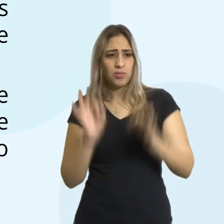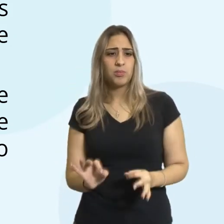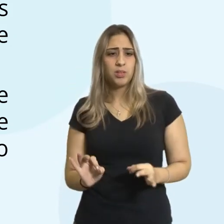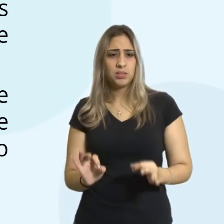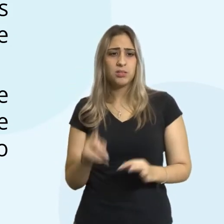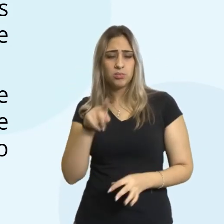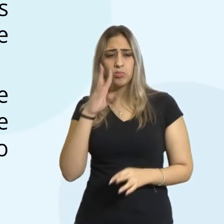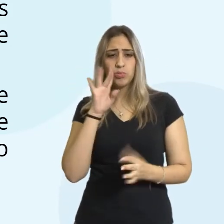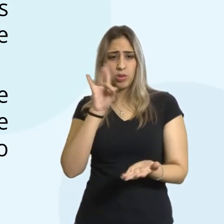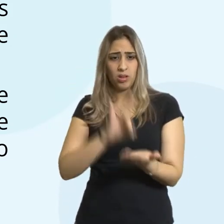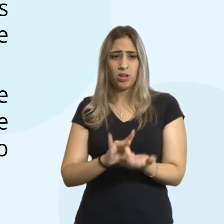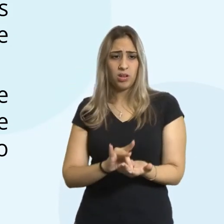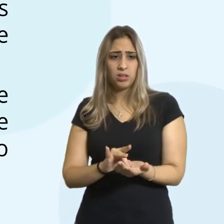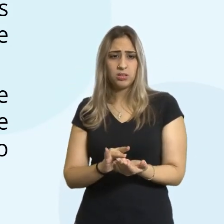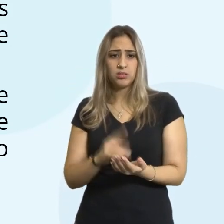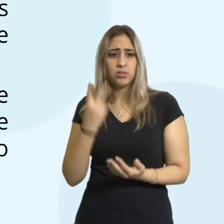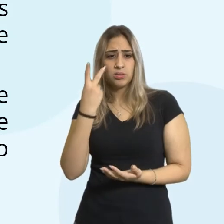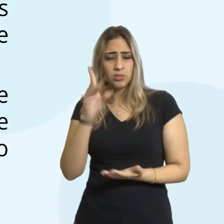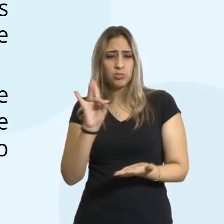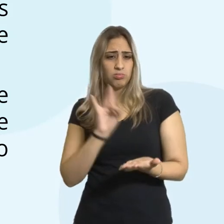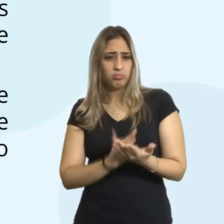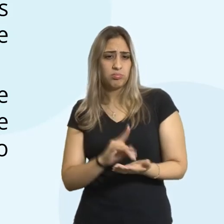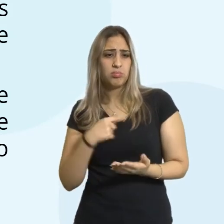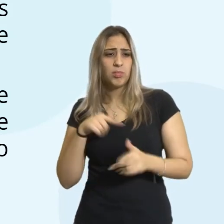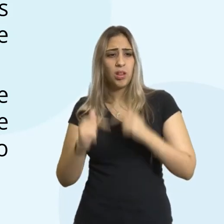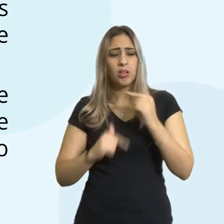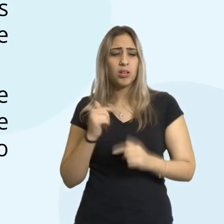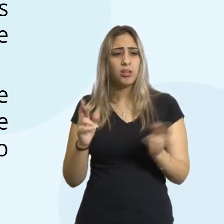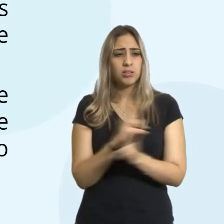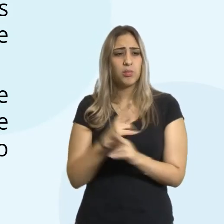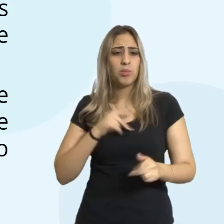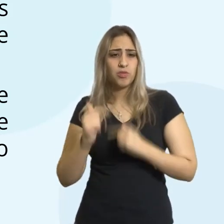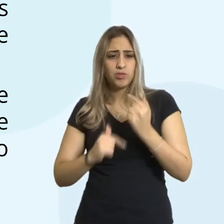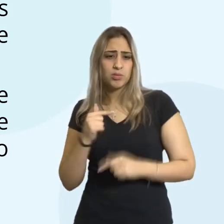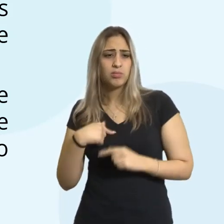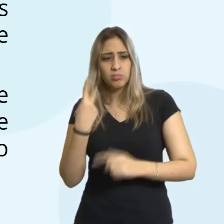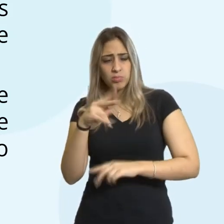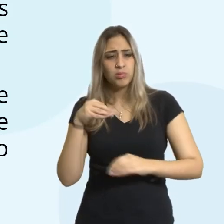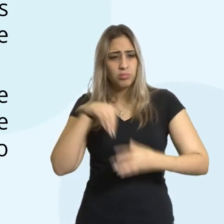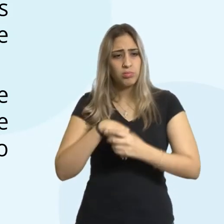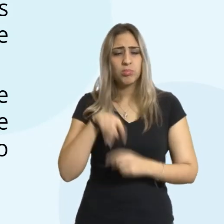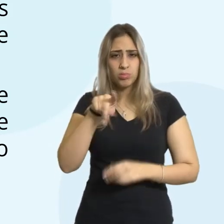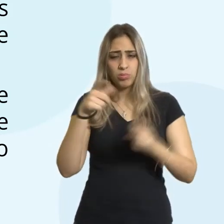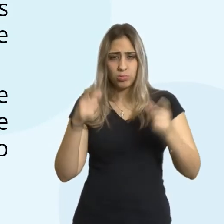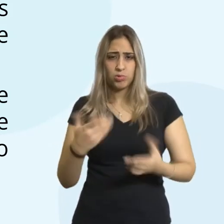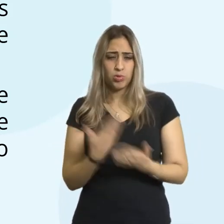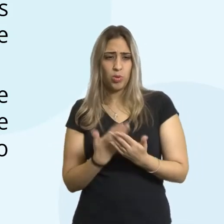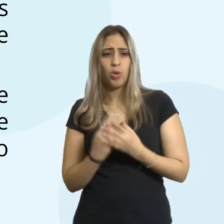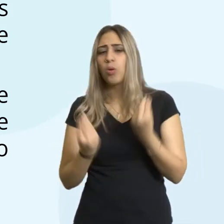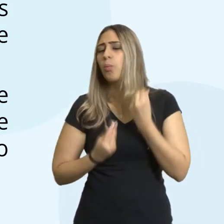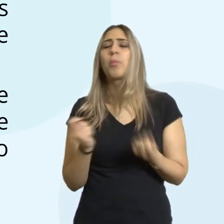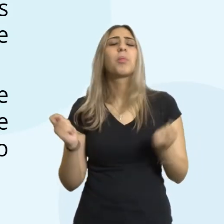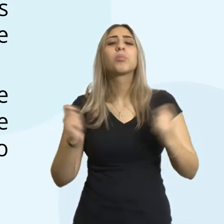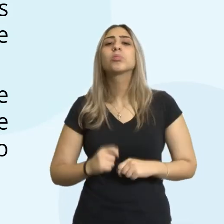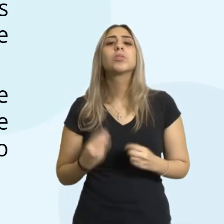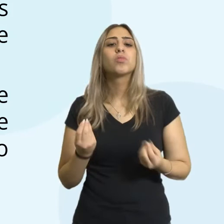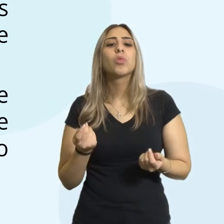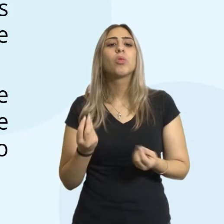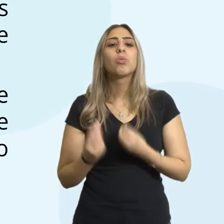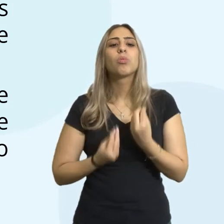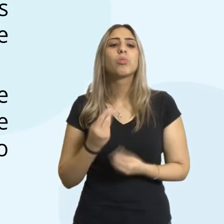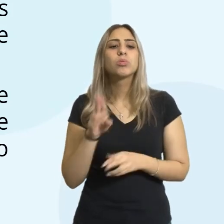dentro da sua realidade das suas relações profissionais das condições das unidades colar como é possível usar a